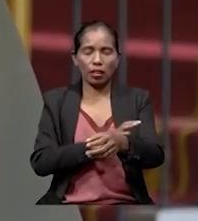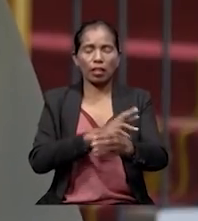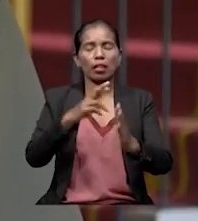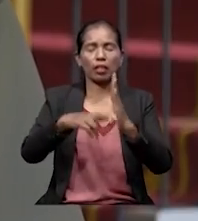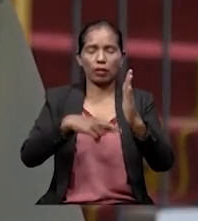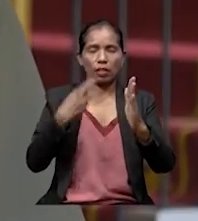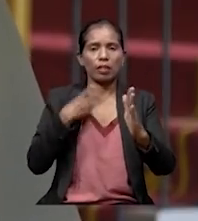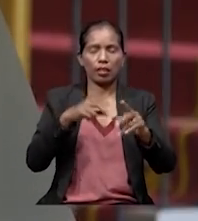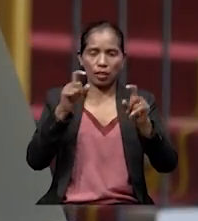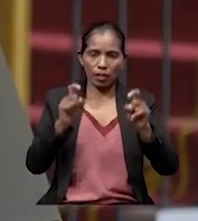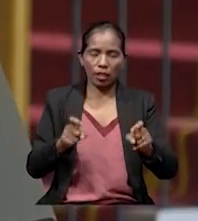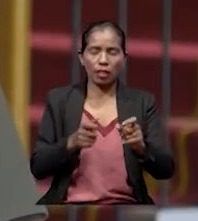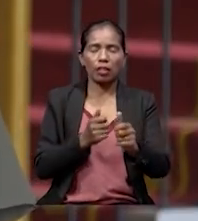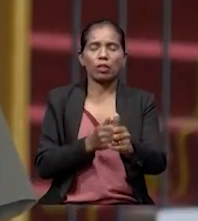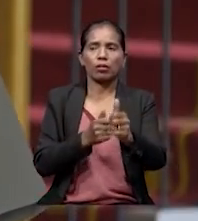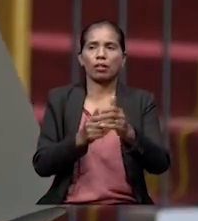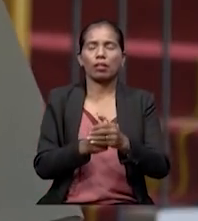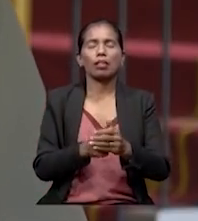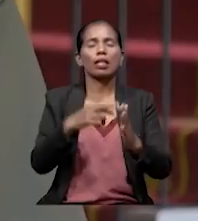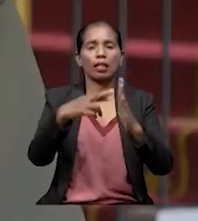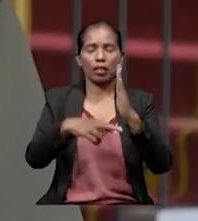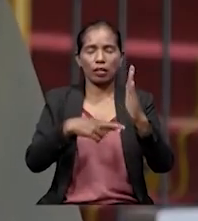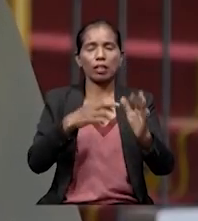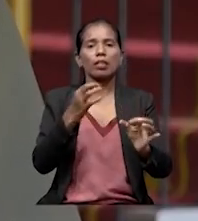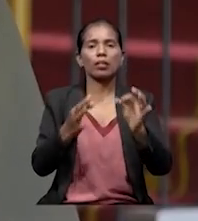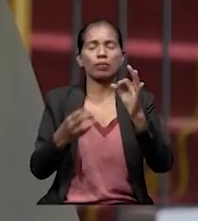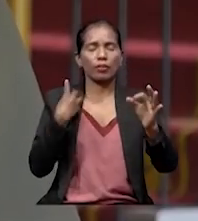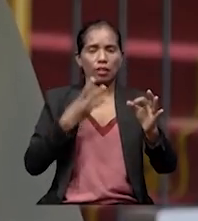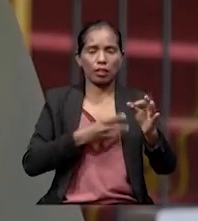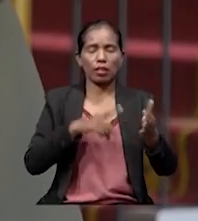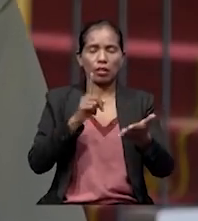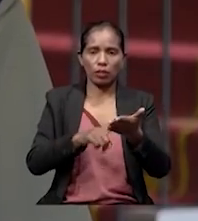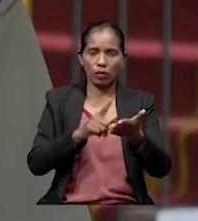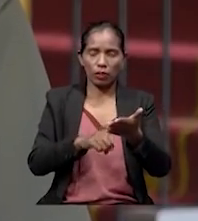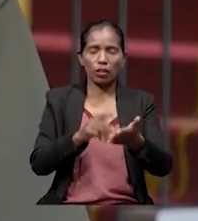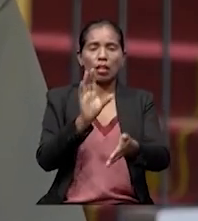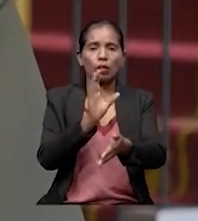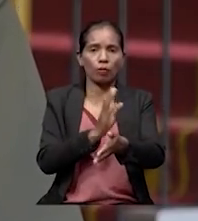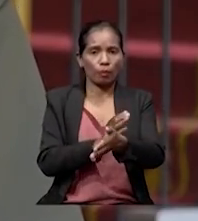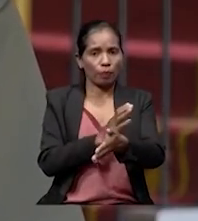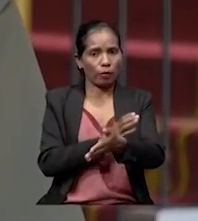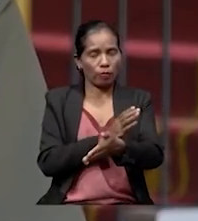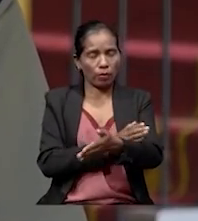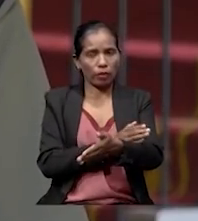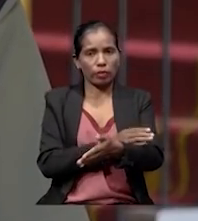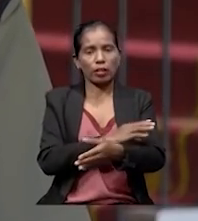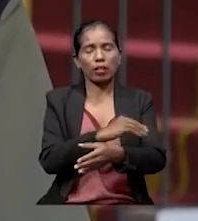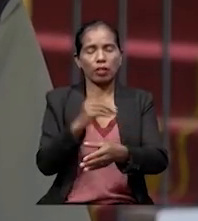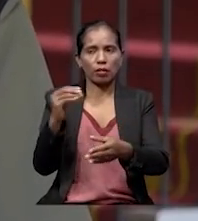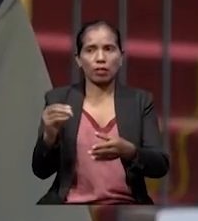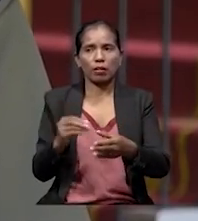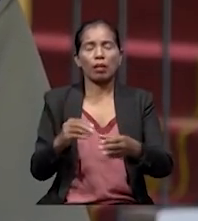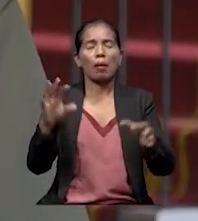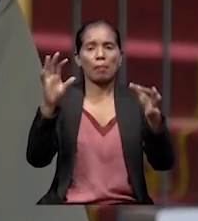tem que autuir então regra maca quando ita discute a tu promove categoria ida